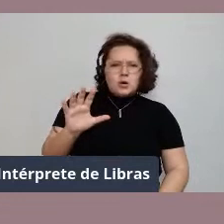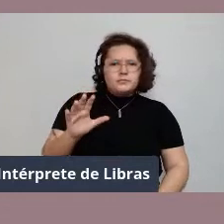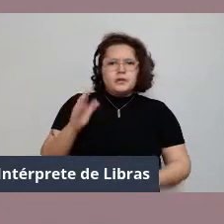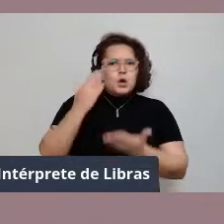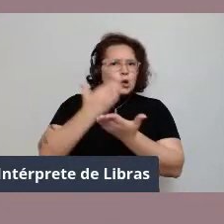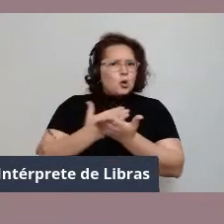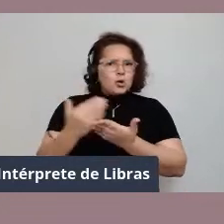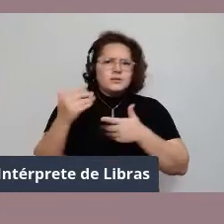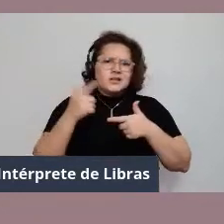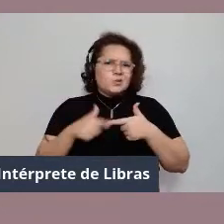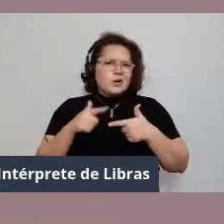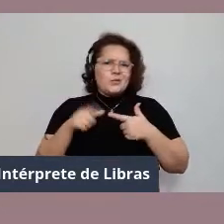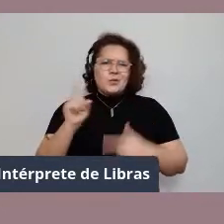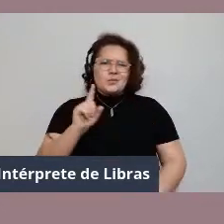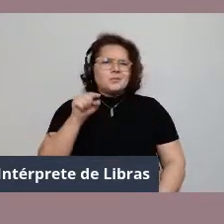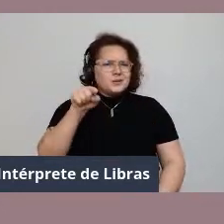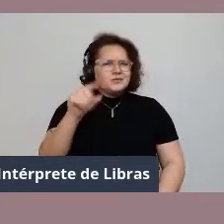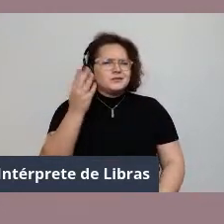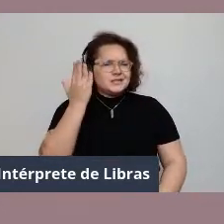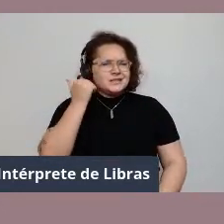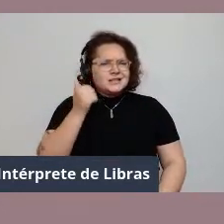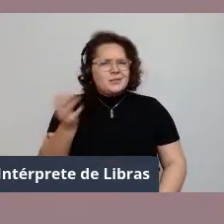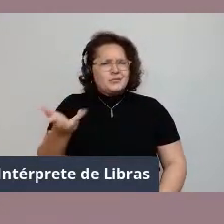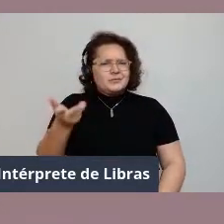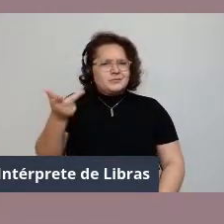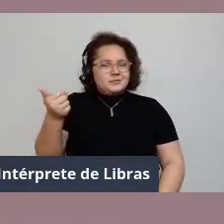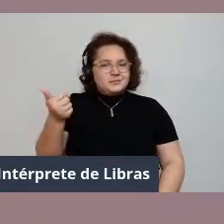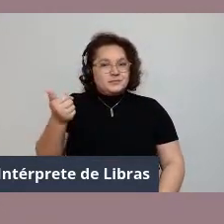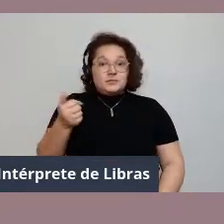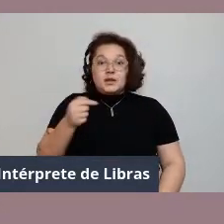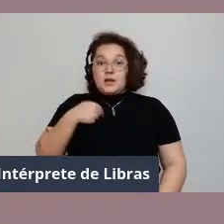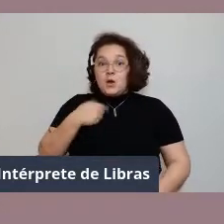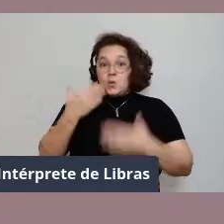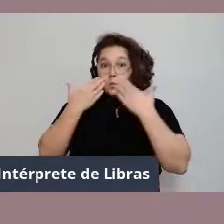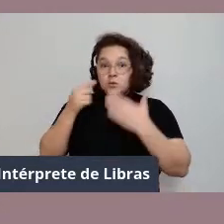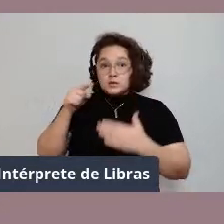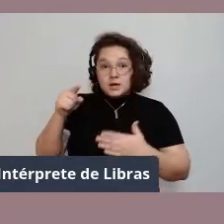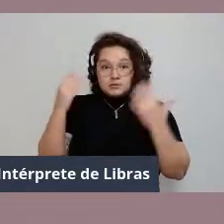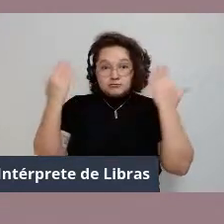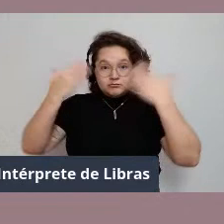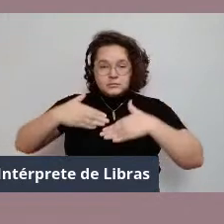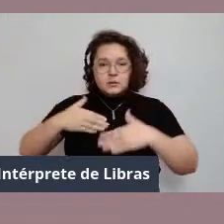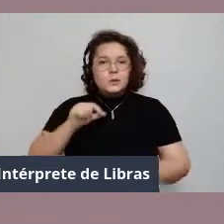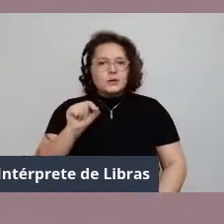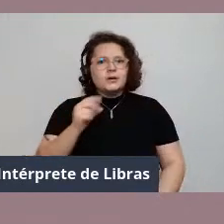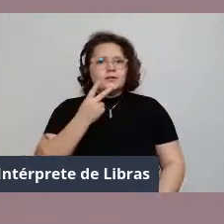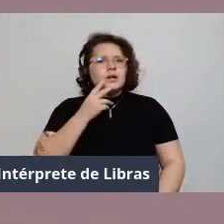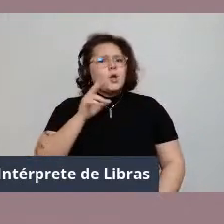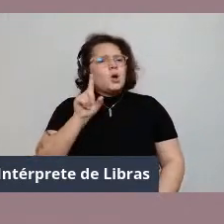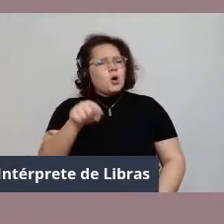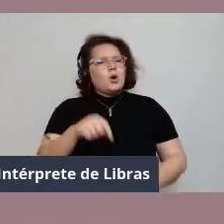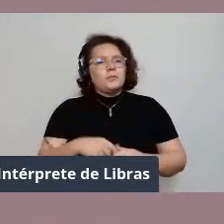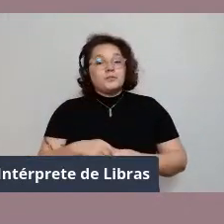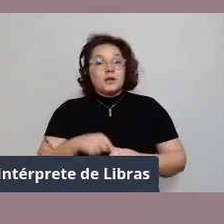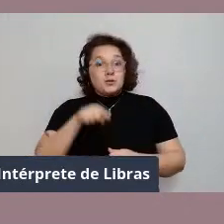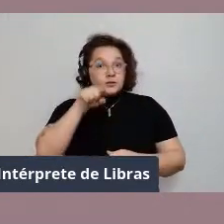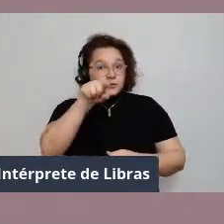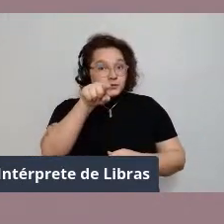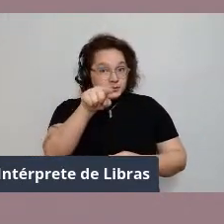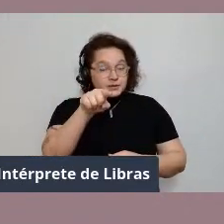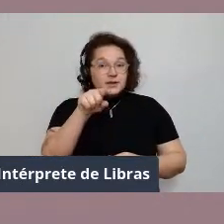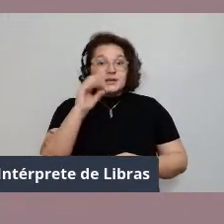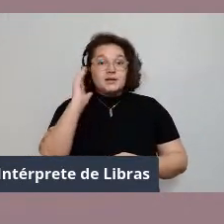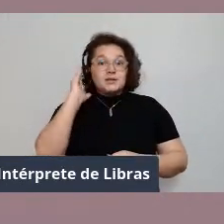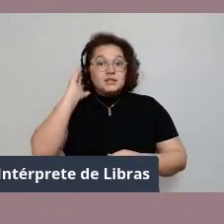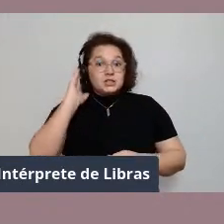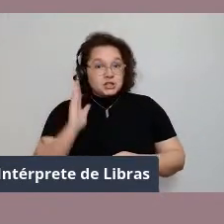foi problema para ela. Para dar um exemplo de sua segurança nessa área, mencionei que, afinal, ela até mesmo já